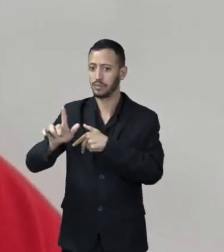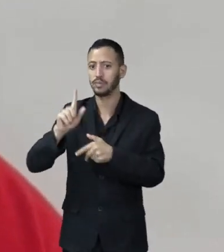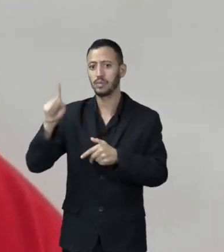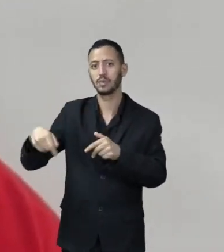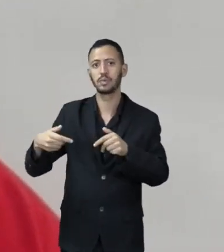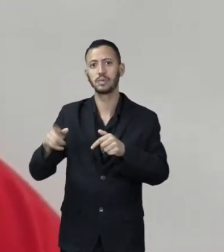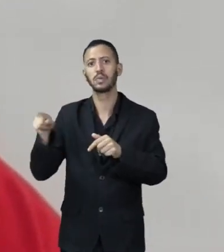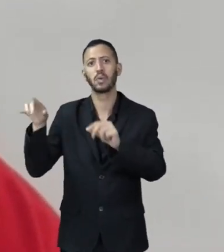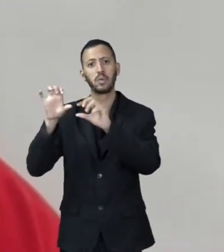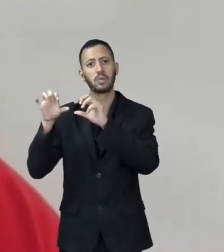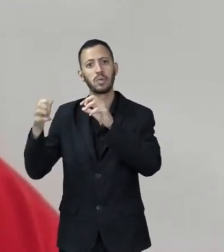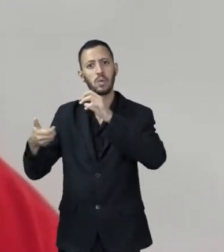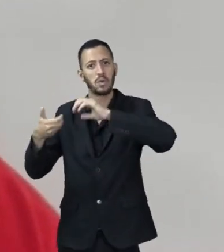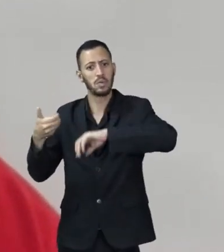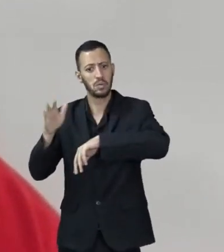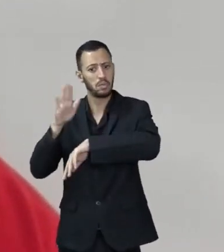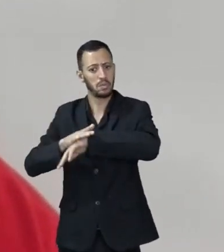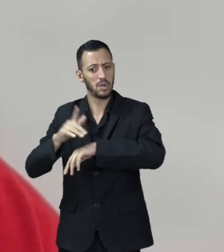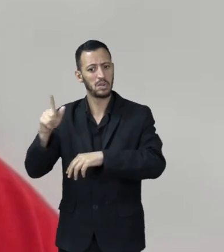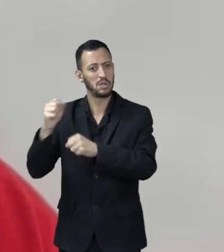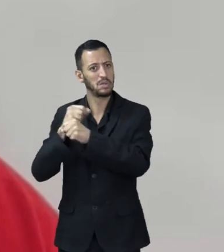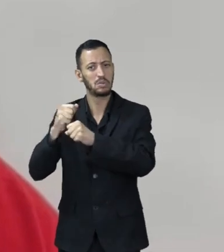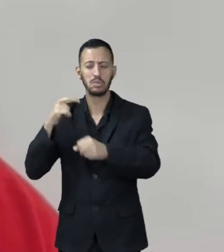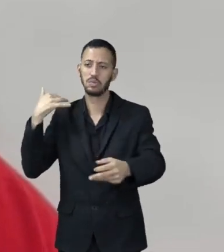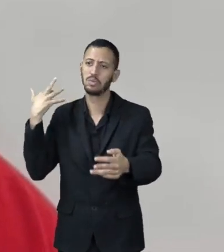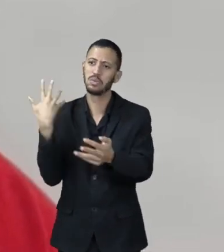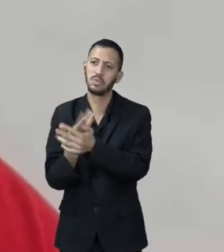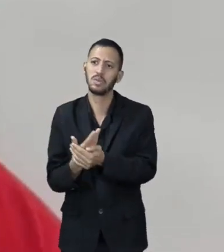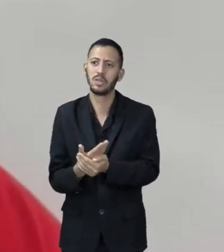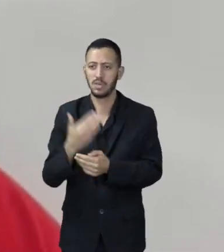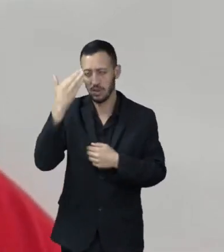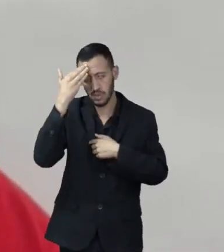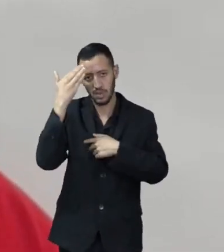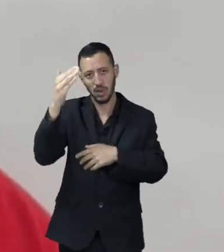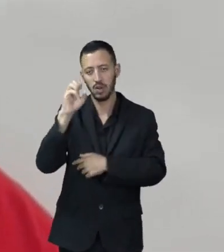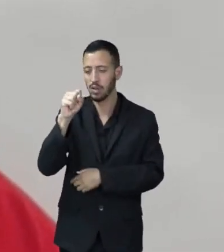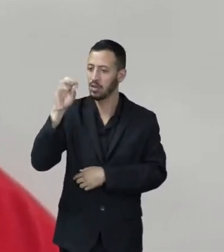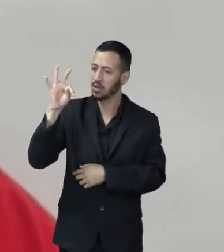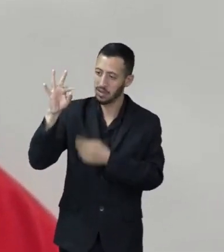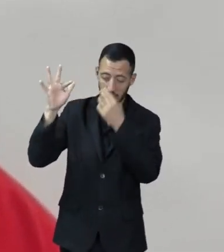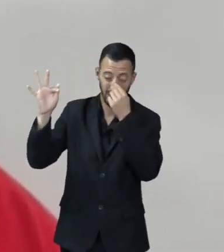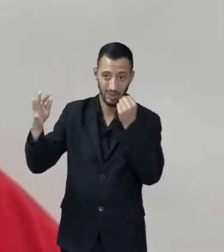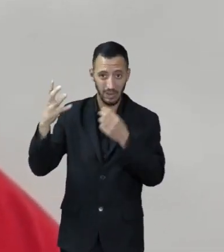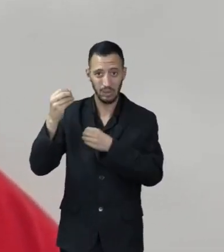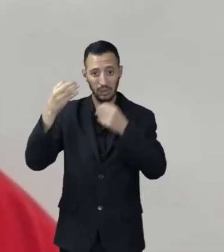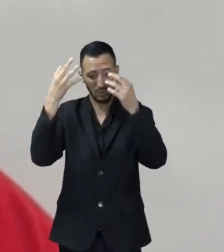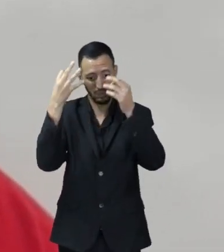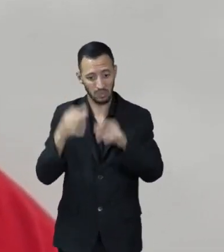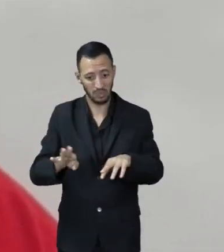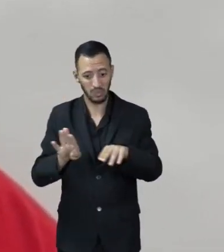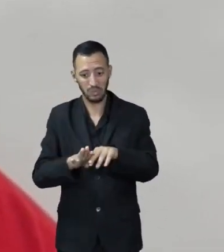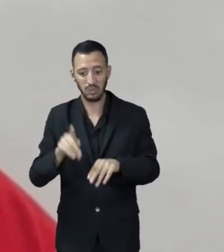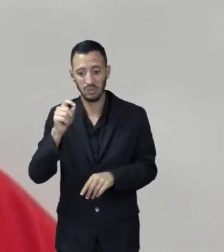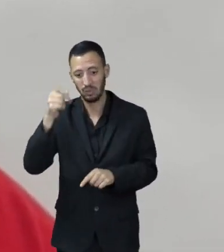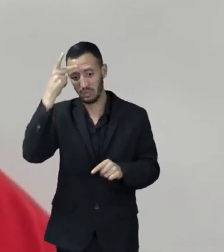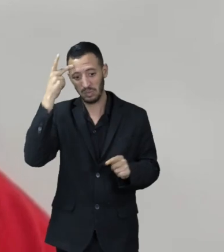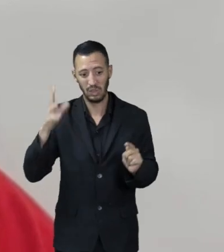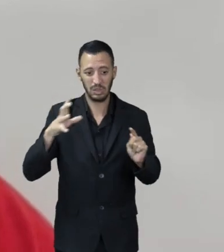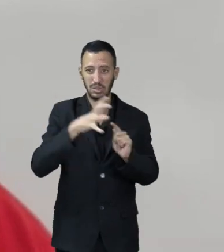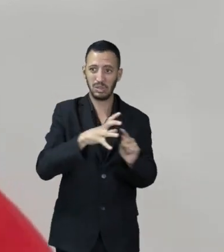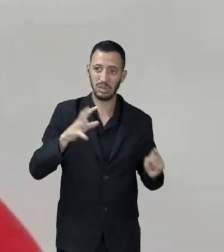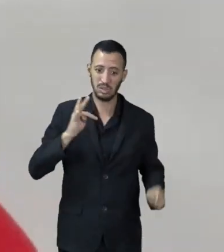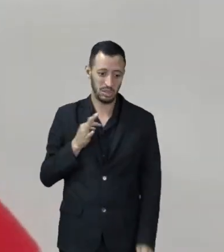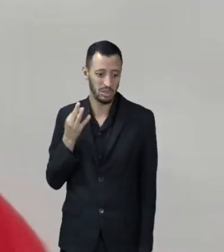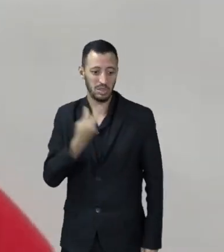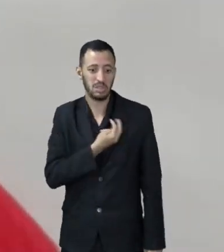Congresso mais conservador das últimas décadas. Graças ao Supremo Tribunal Federal, que é tão injustamente atacado, é que pessoas trans